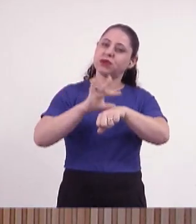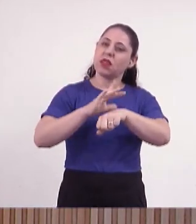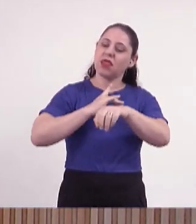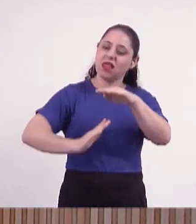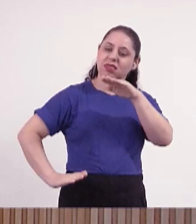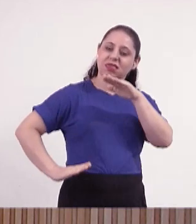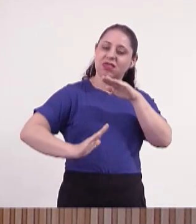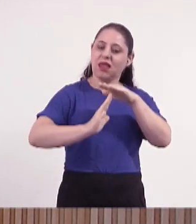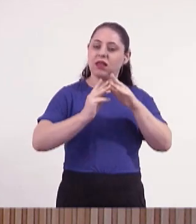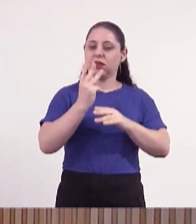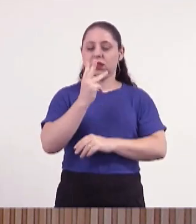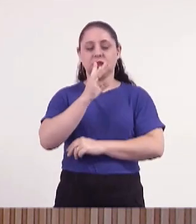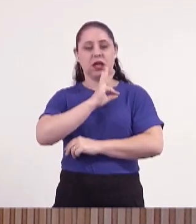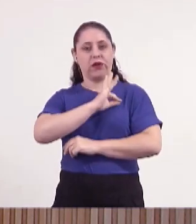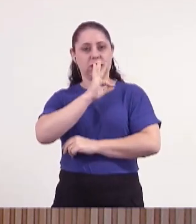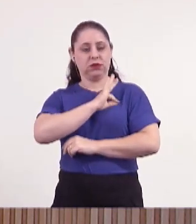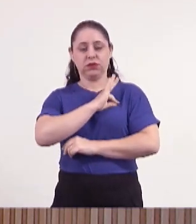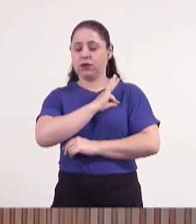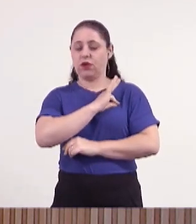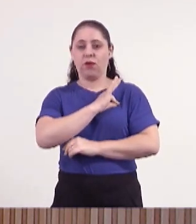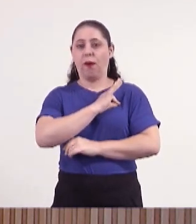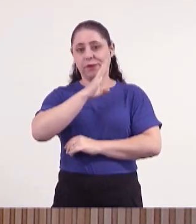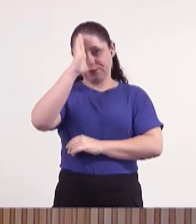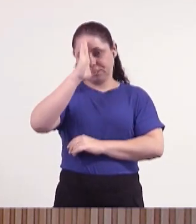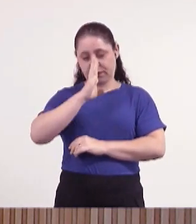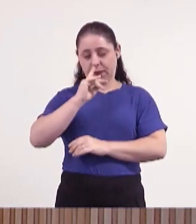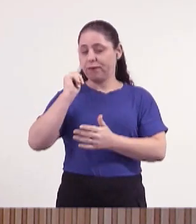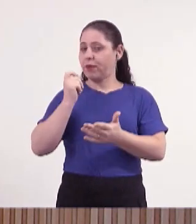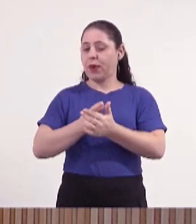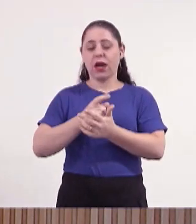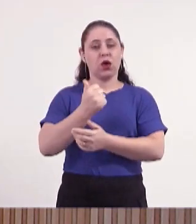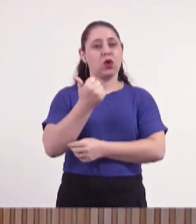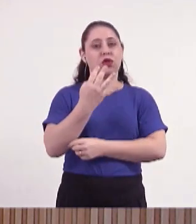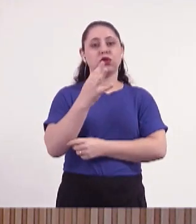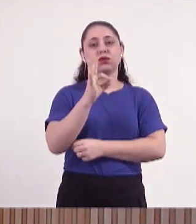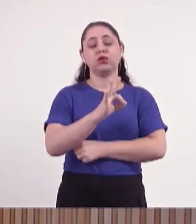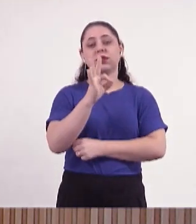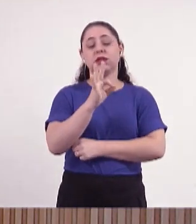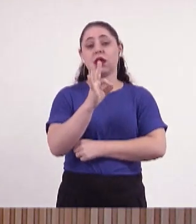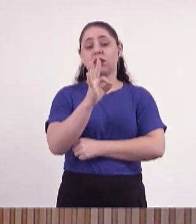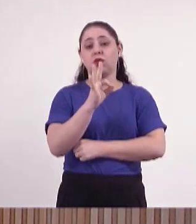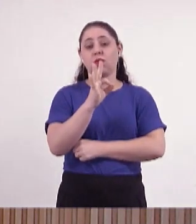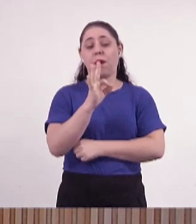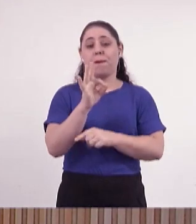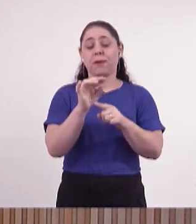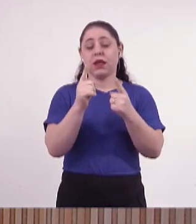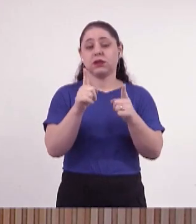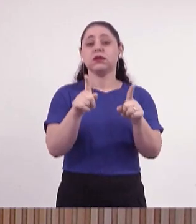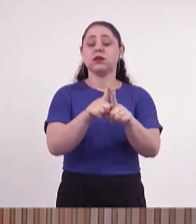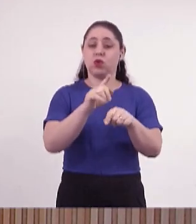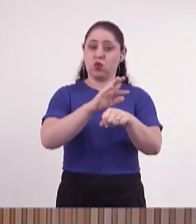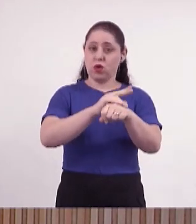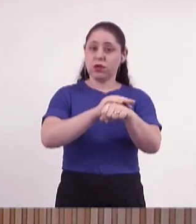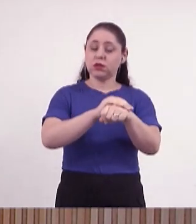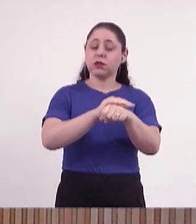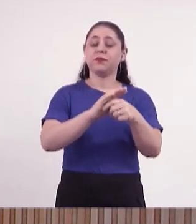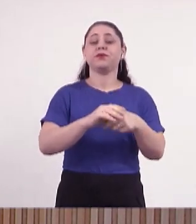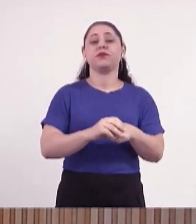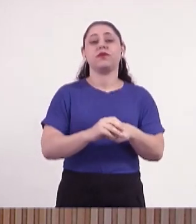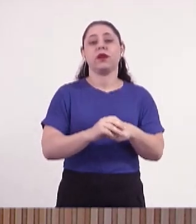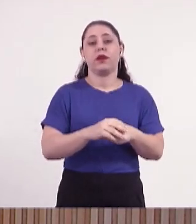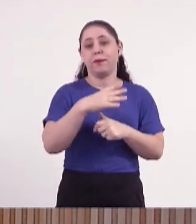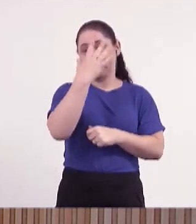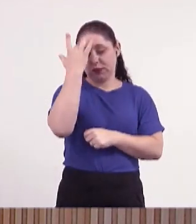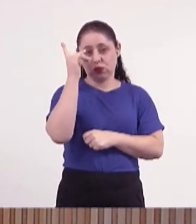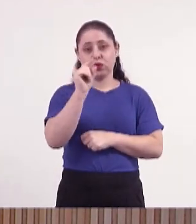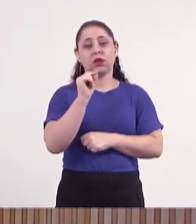ela não incidirá a alíquota da Previdência Estadual até o valor de 3 salários mínimos, somente